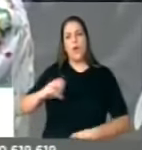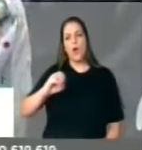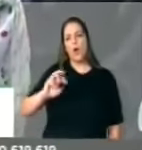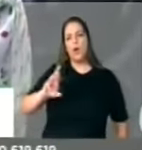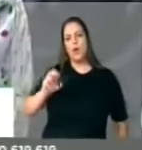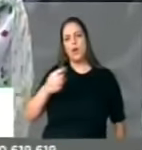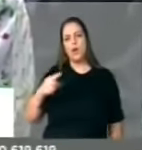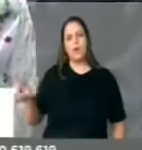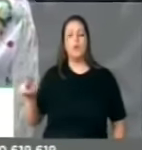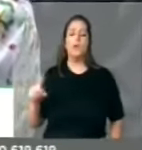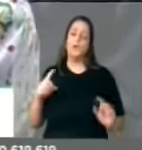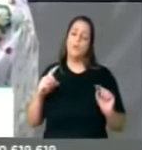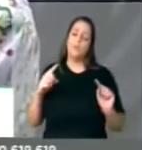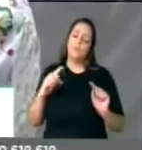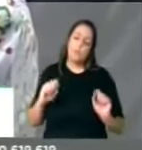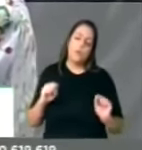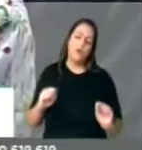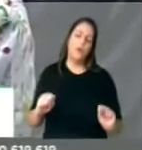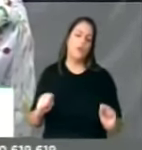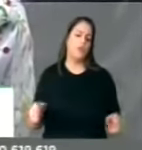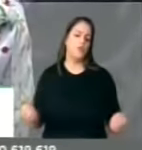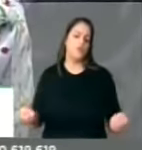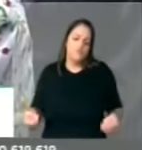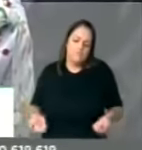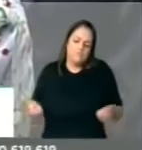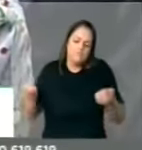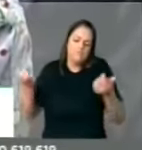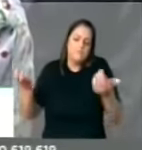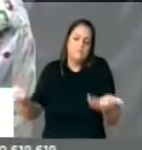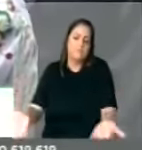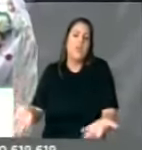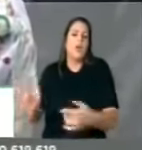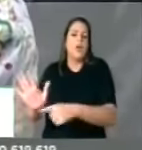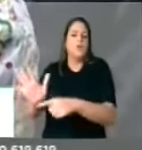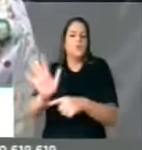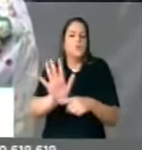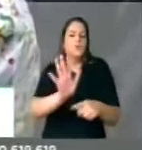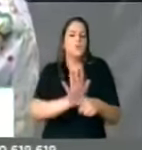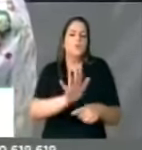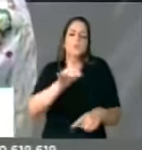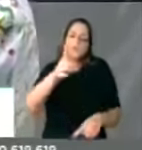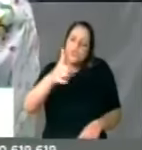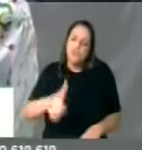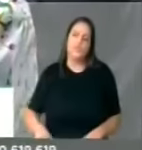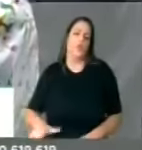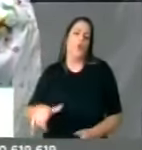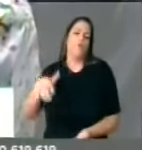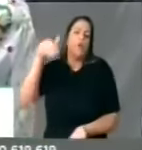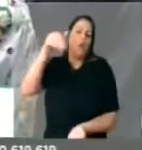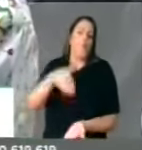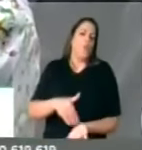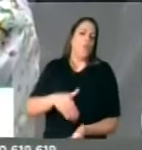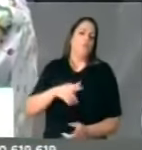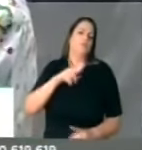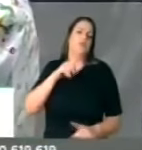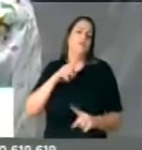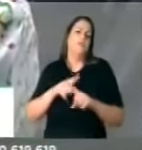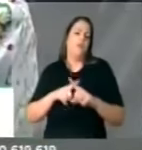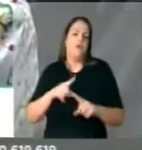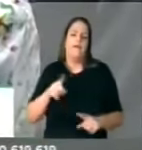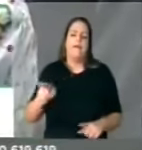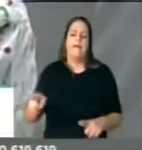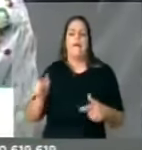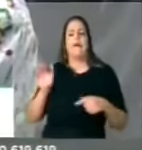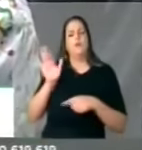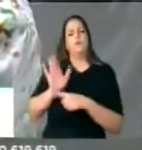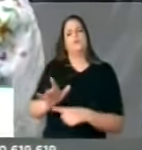poder prestar a esta sociedade brasileira mais uma última ação, uma